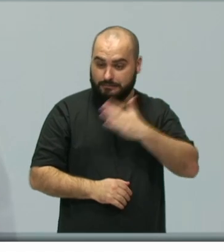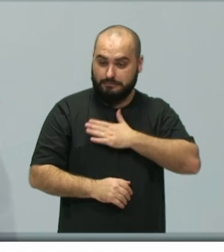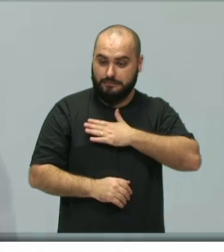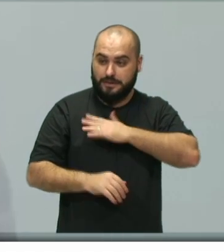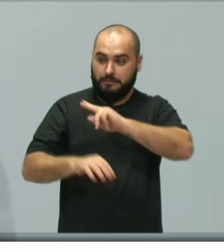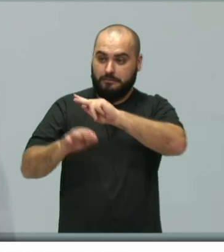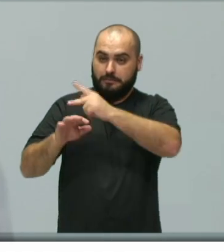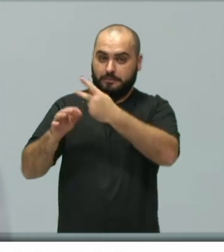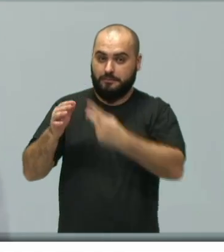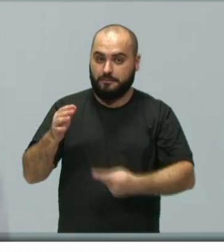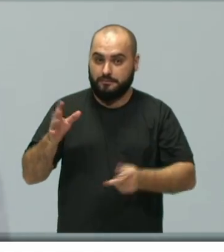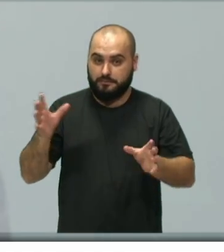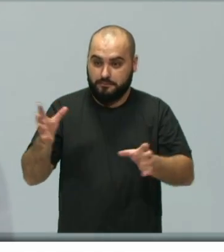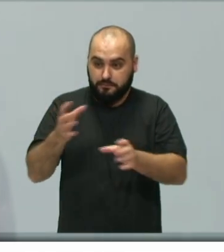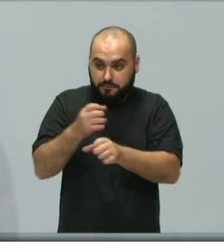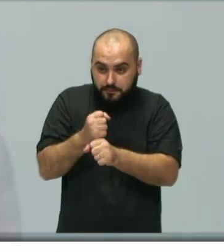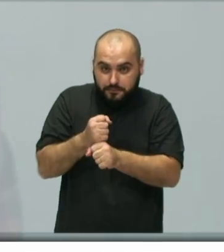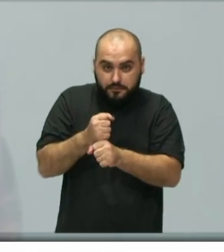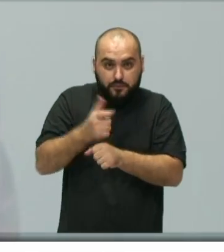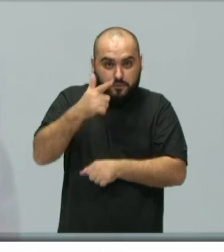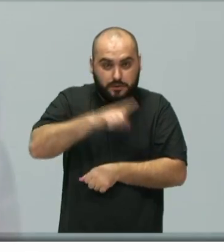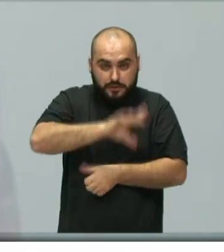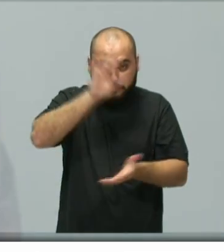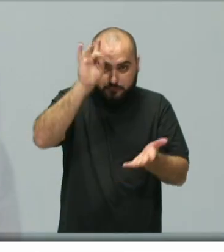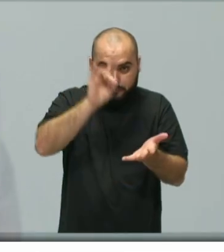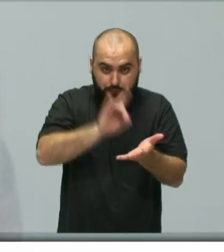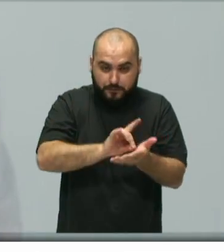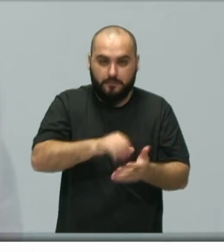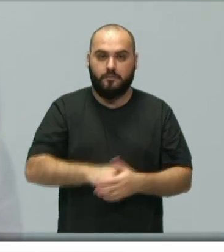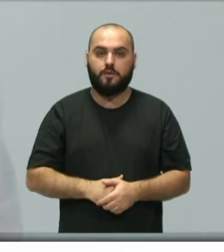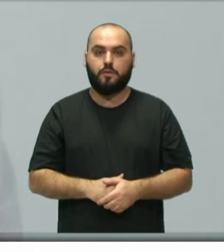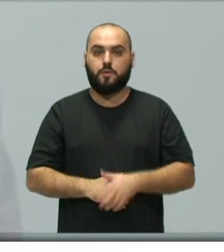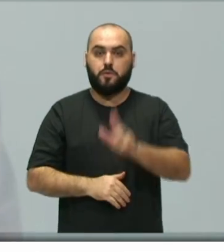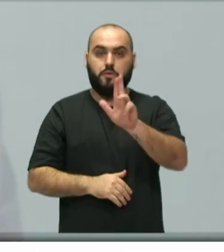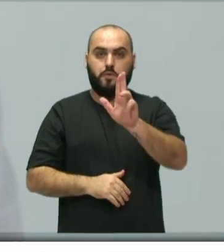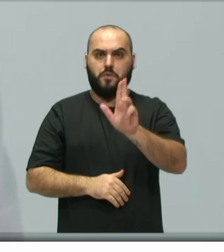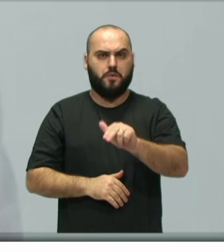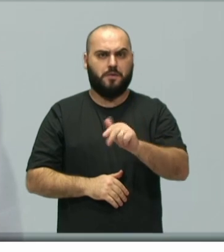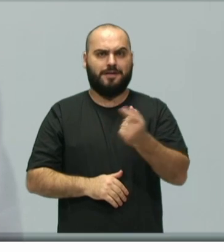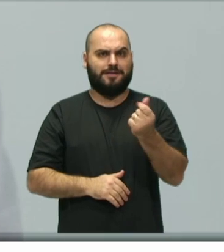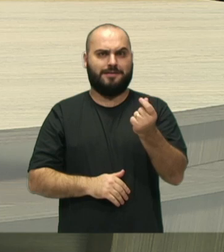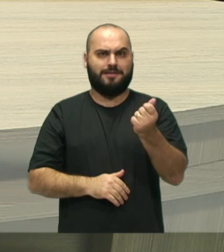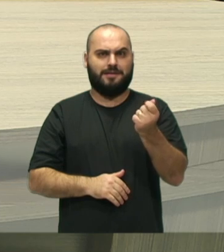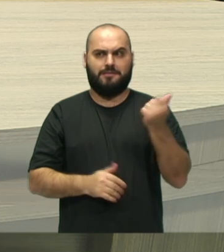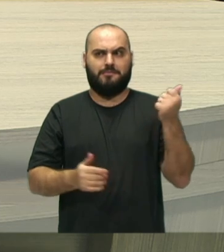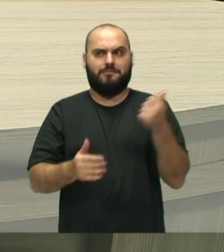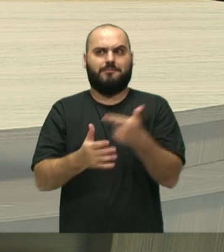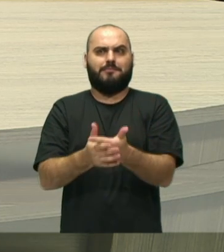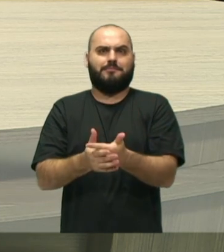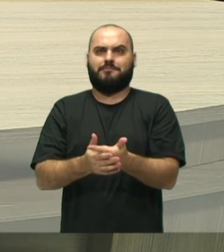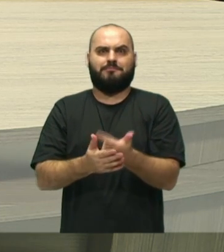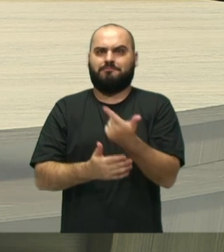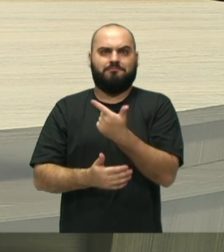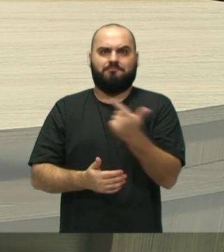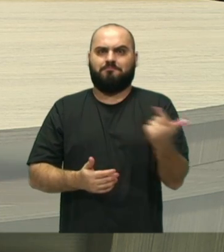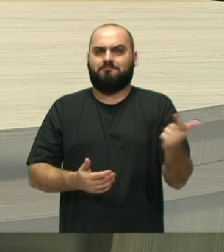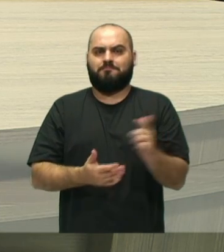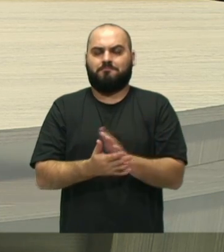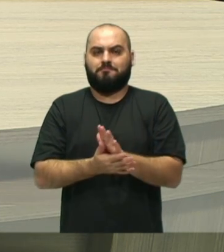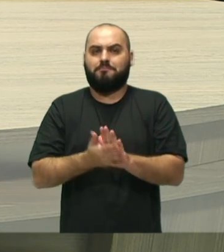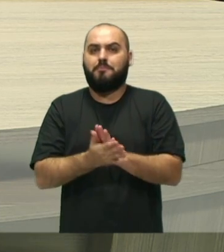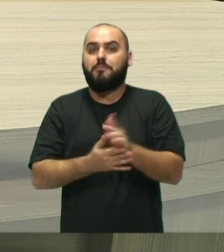e reuni-los para publicar. Eu nunca tinha condições financeiras para isso, porque, obviamente,